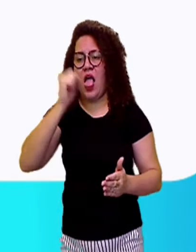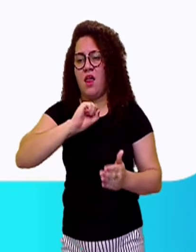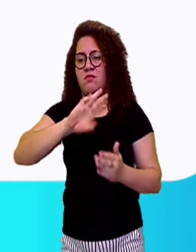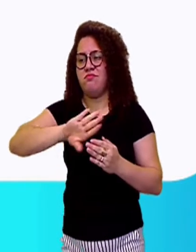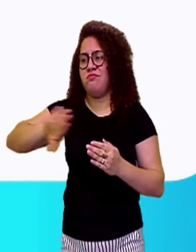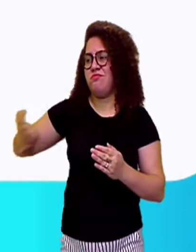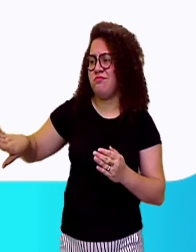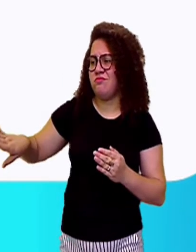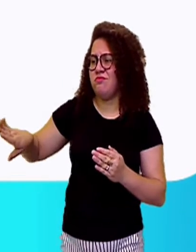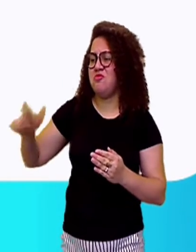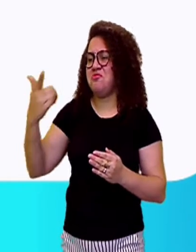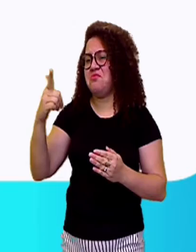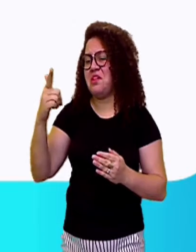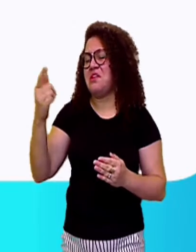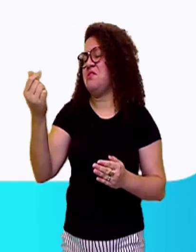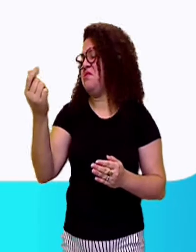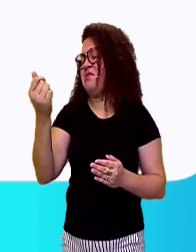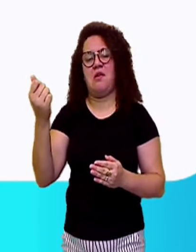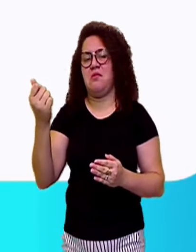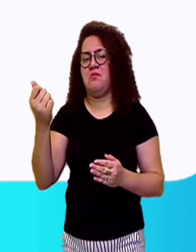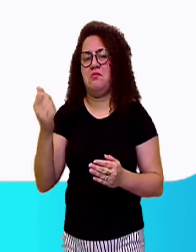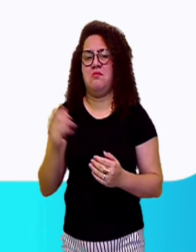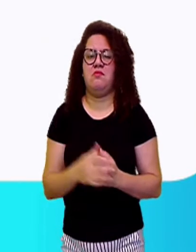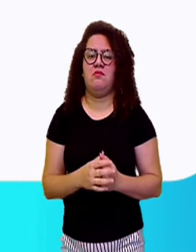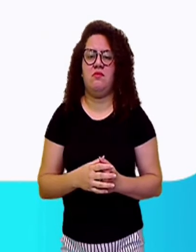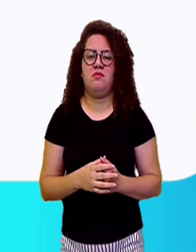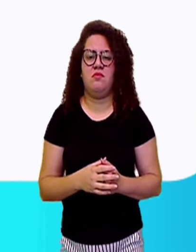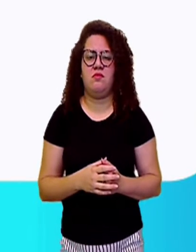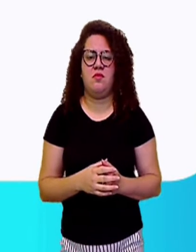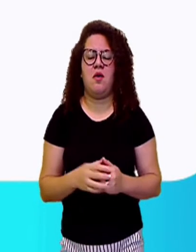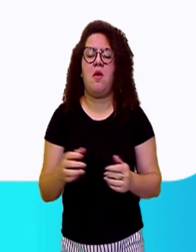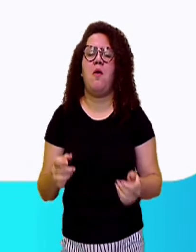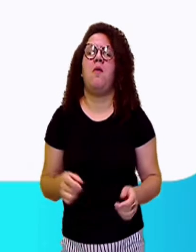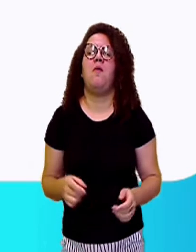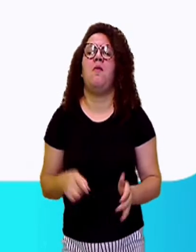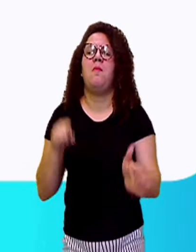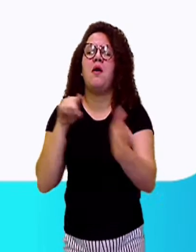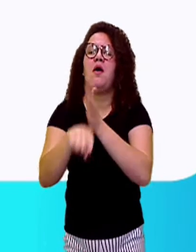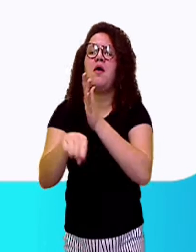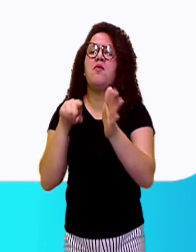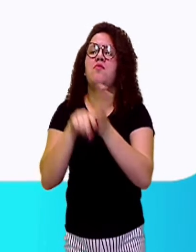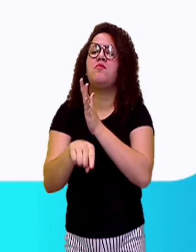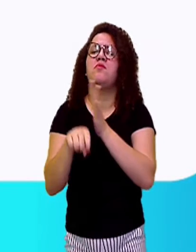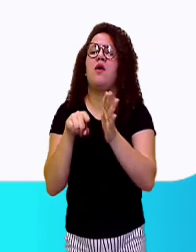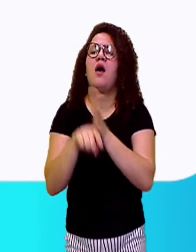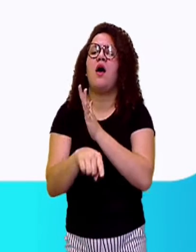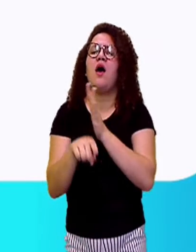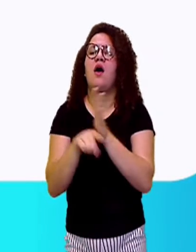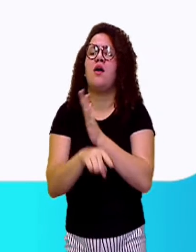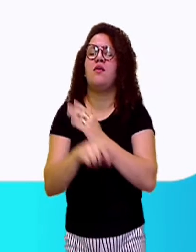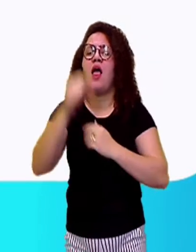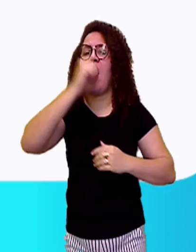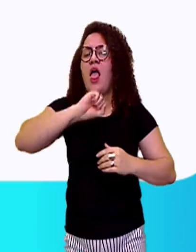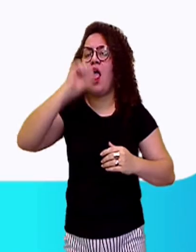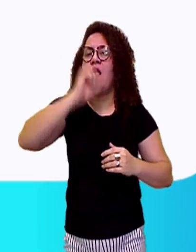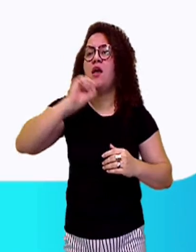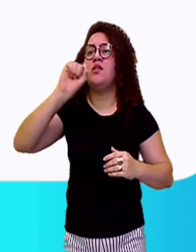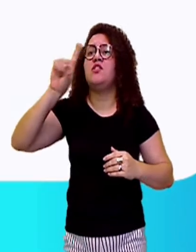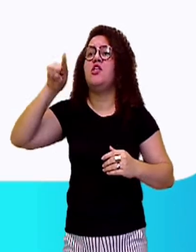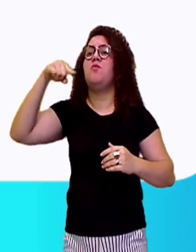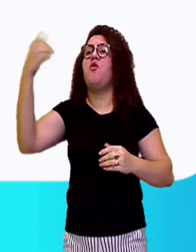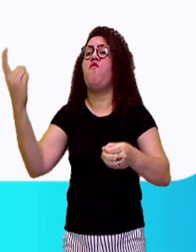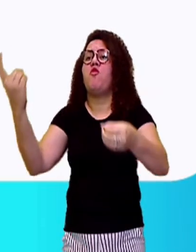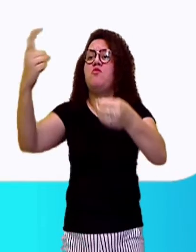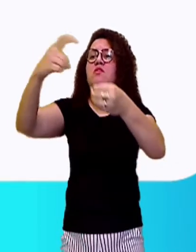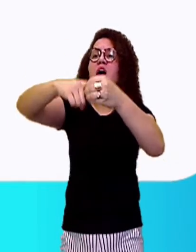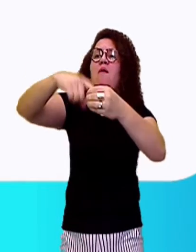não ter dinheiro suficiente? Ou perguntaria ao sorveteiro se poderia tomar o sorvete e voltar mais tarde